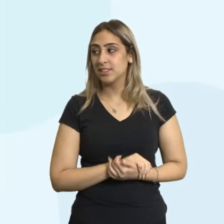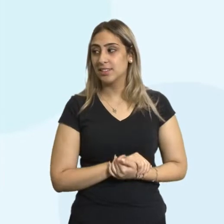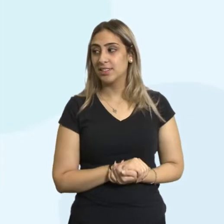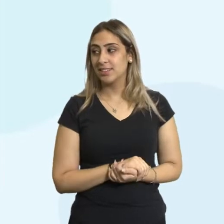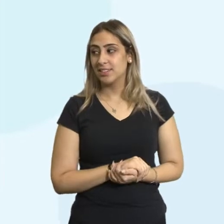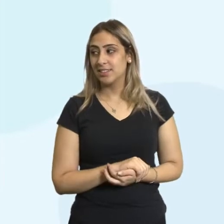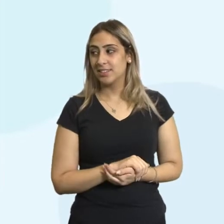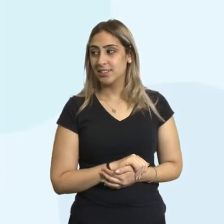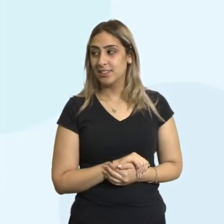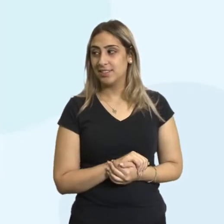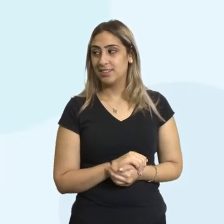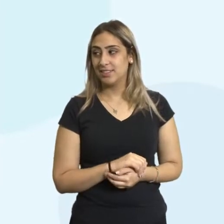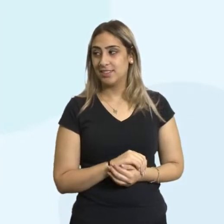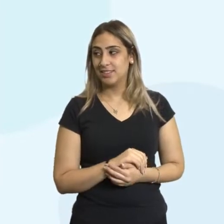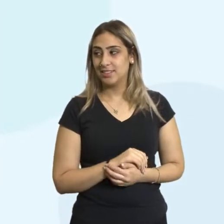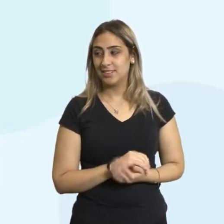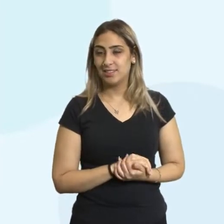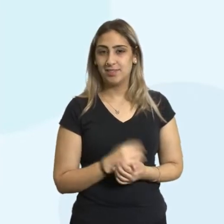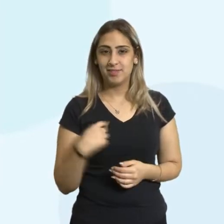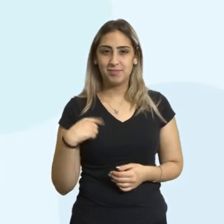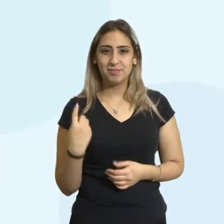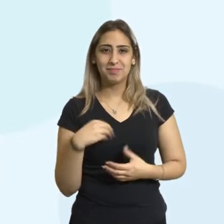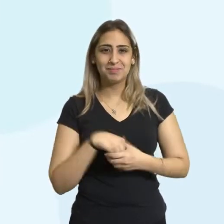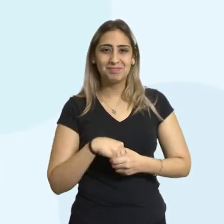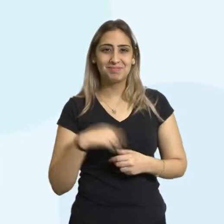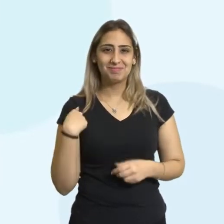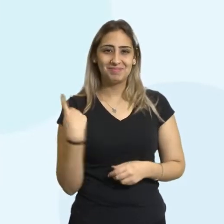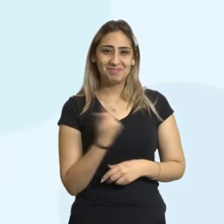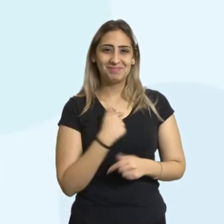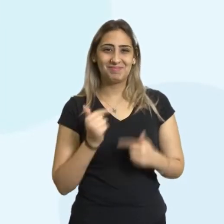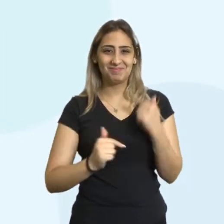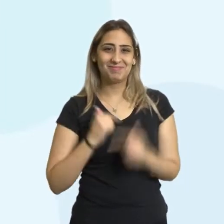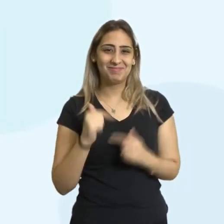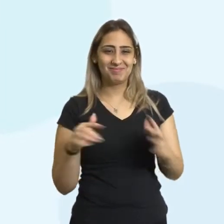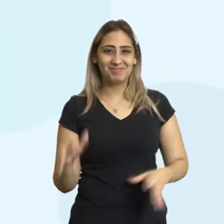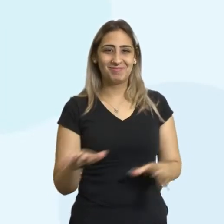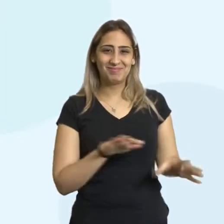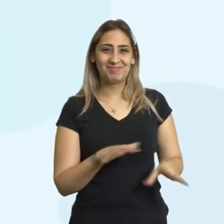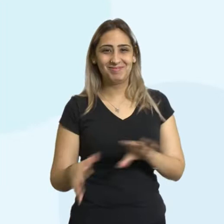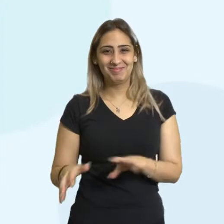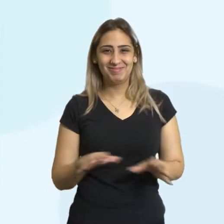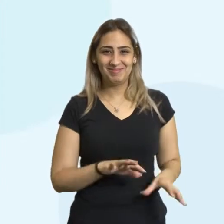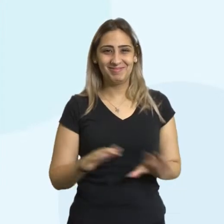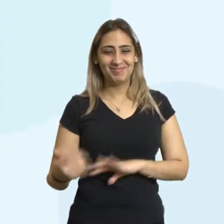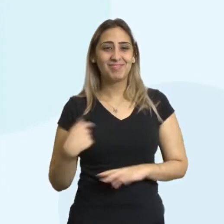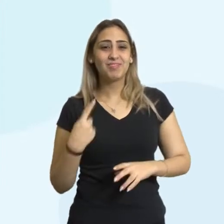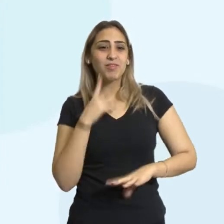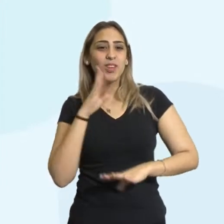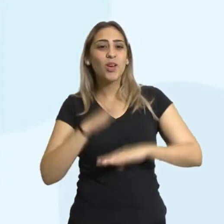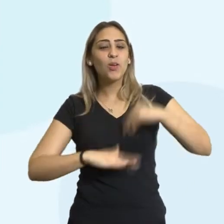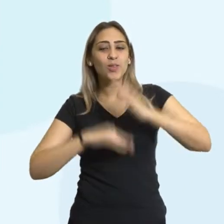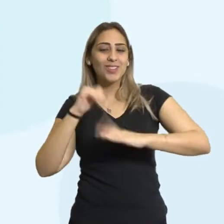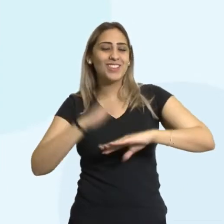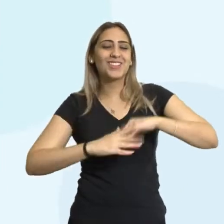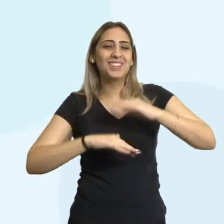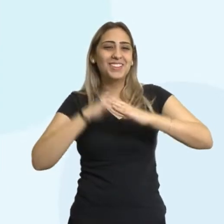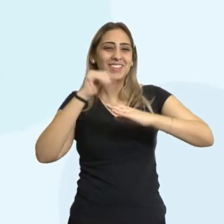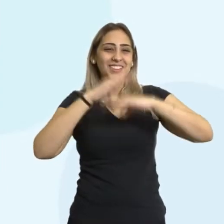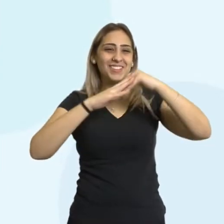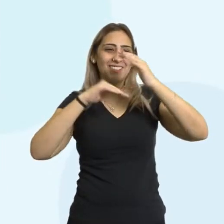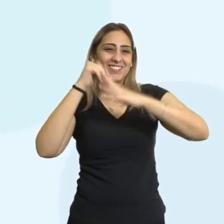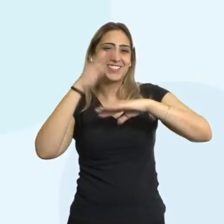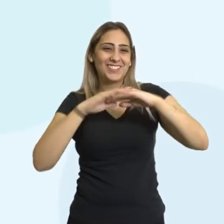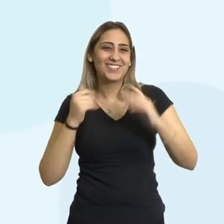pensa na formação integral do indivíduo né A gente trabalha o movimento com uma dimensão construtiva da identidade